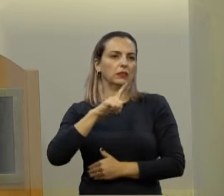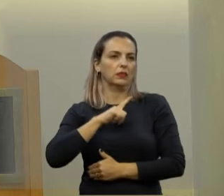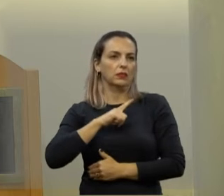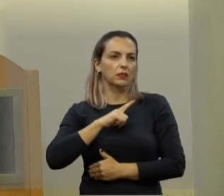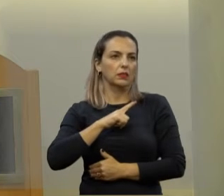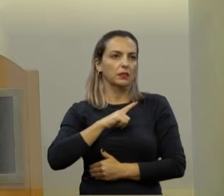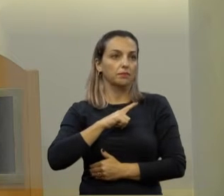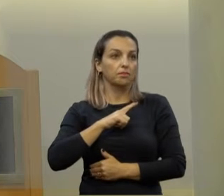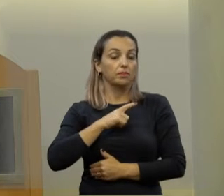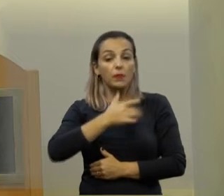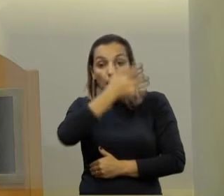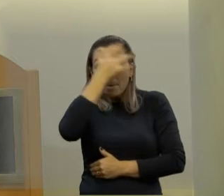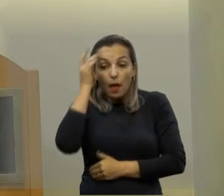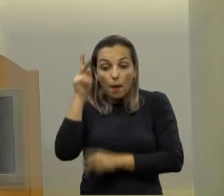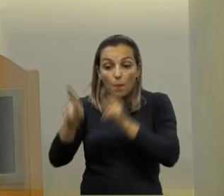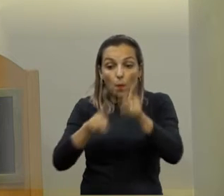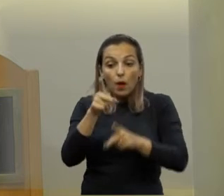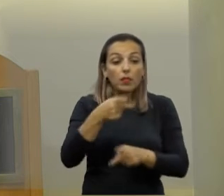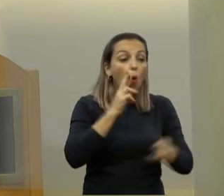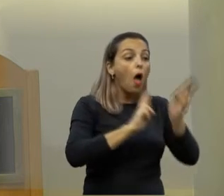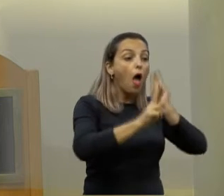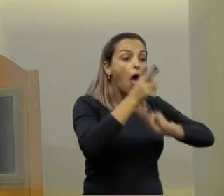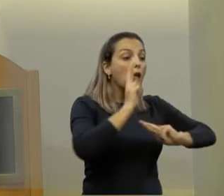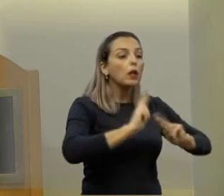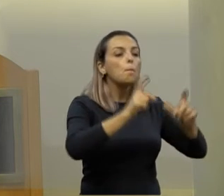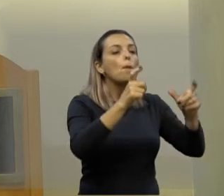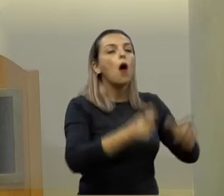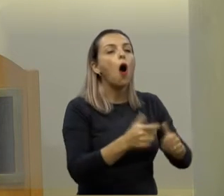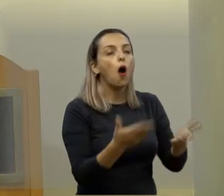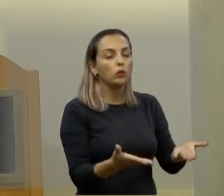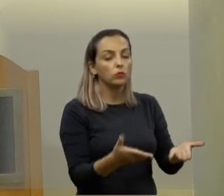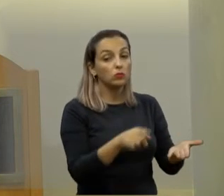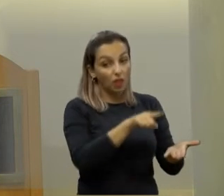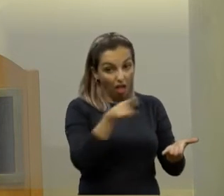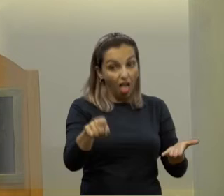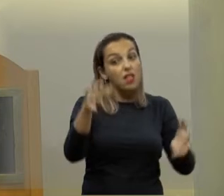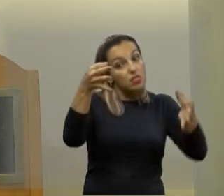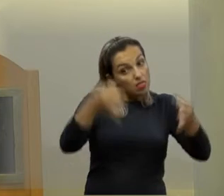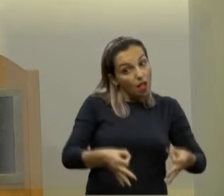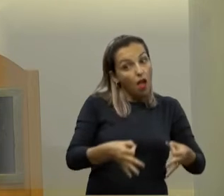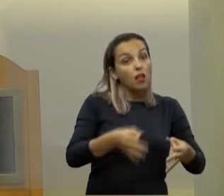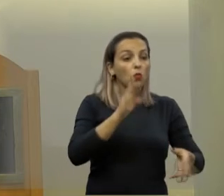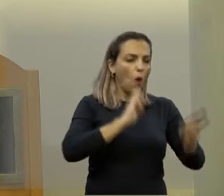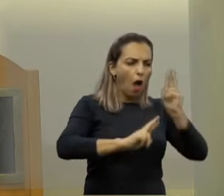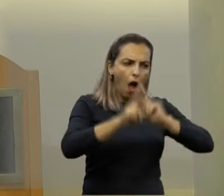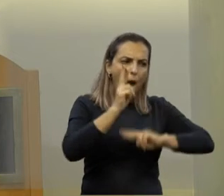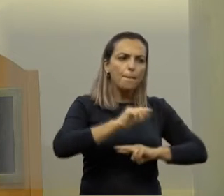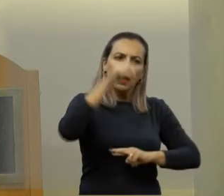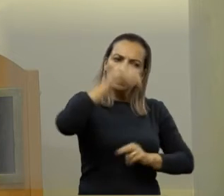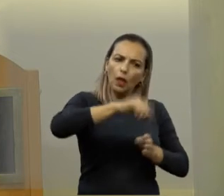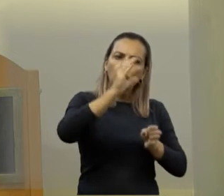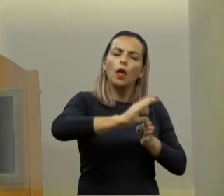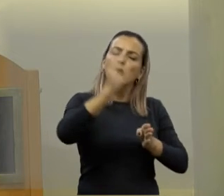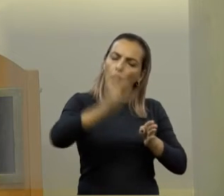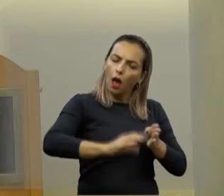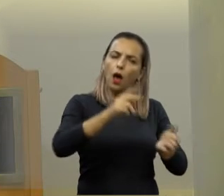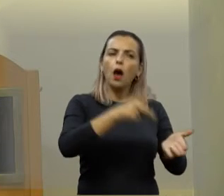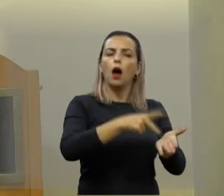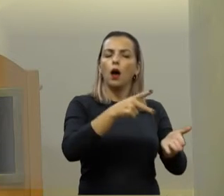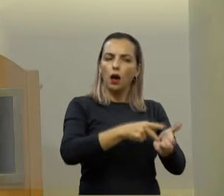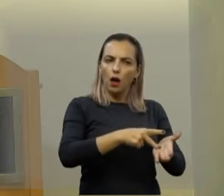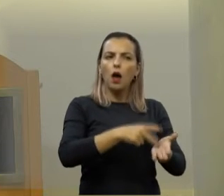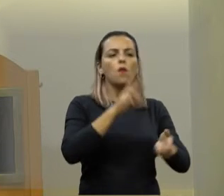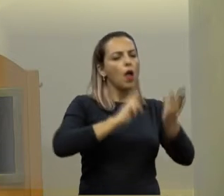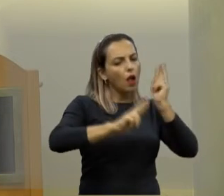Oi e aí o município vem reclamar onde e com razão onde tem que reclamar aqui nessa casa de leis